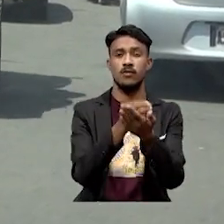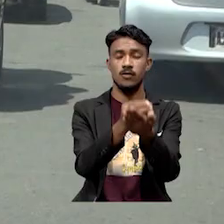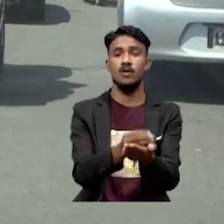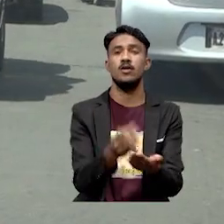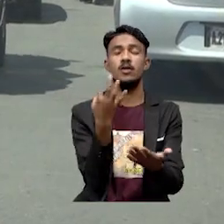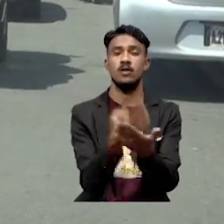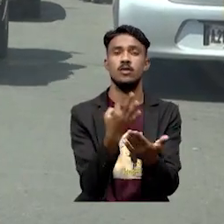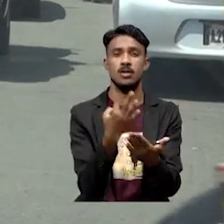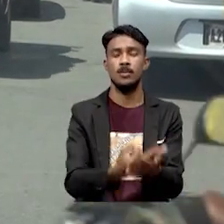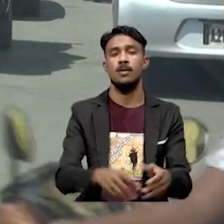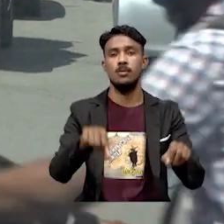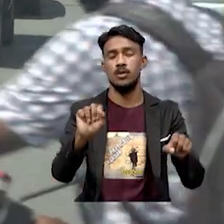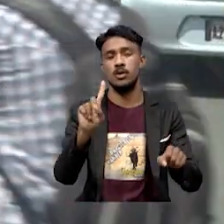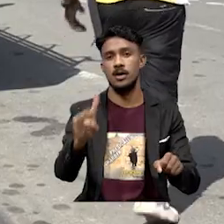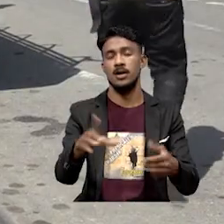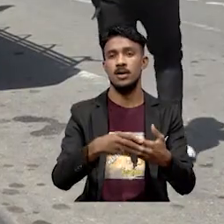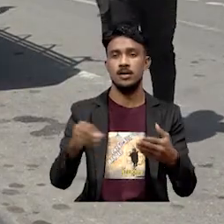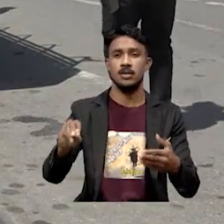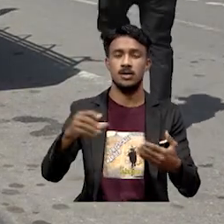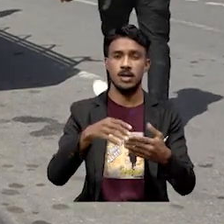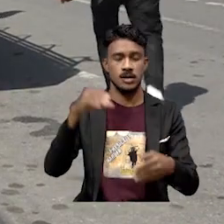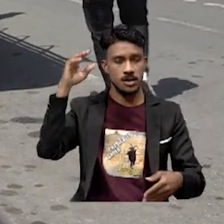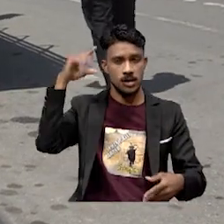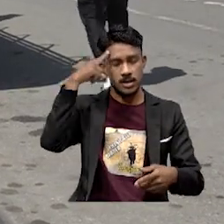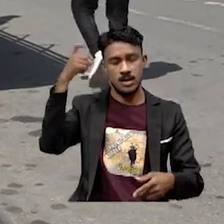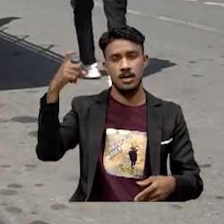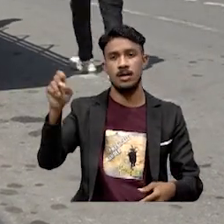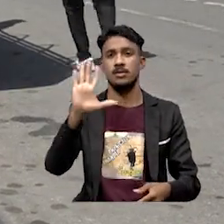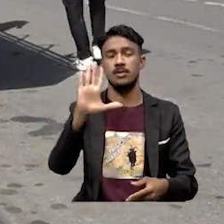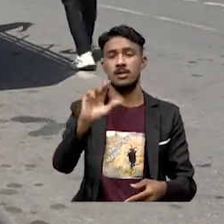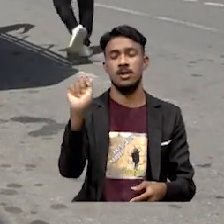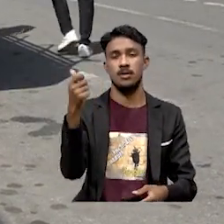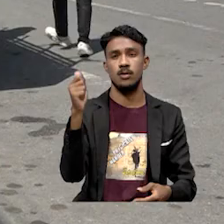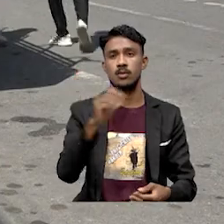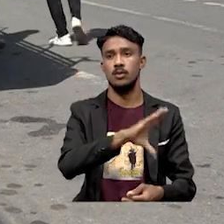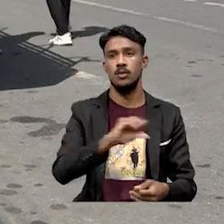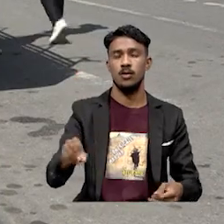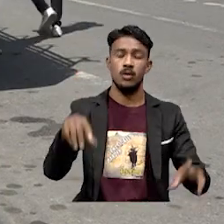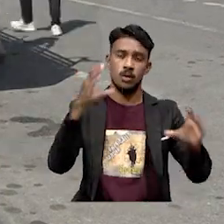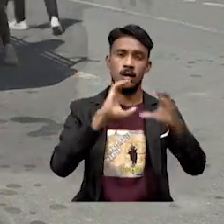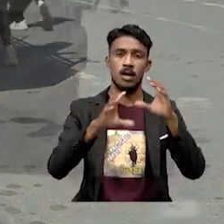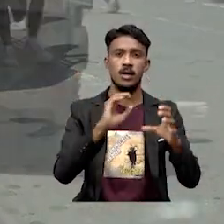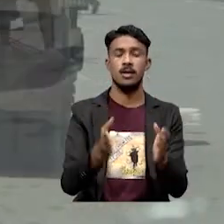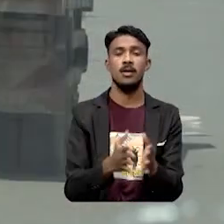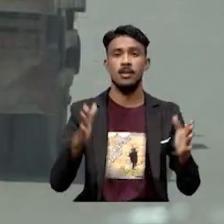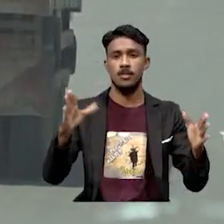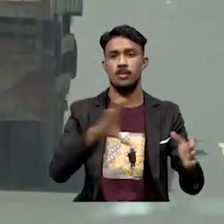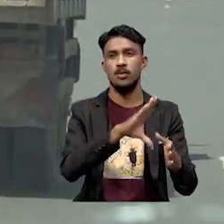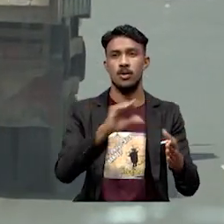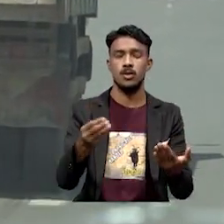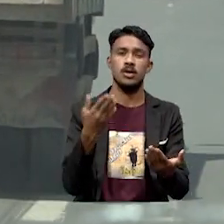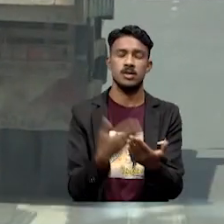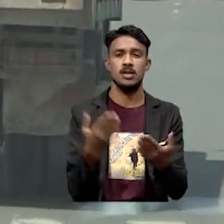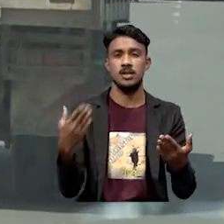anulo bacada motorizada, no bacada careta ligeiro, centavos uranulo recém lima, careta tulanaha sasang